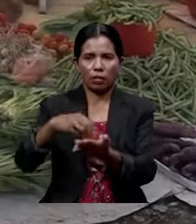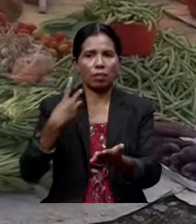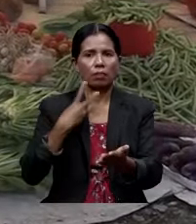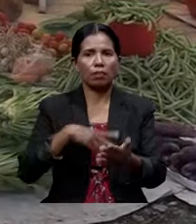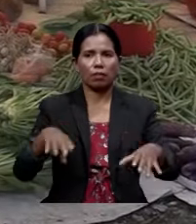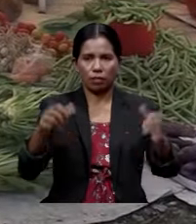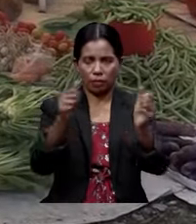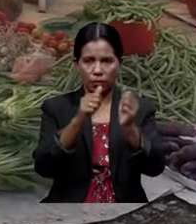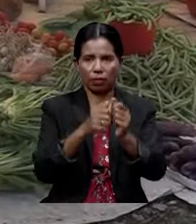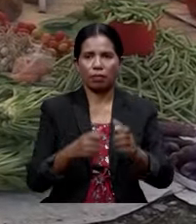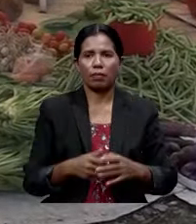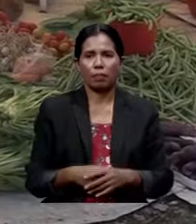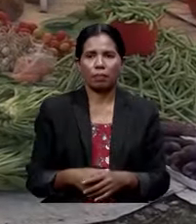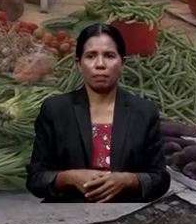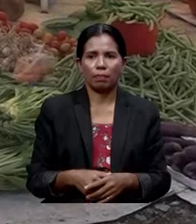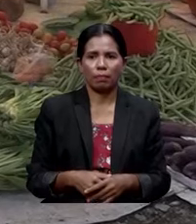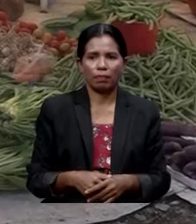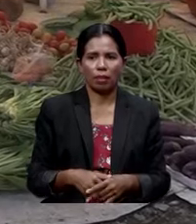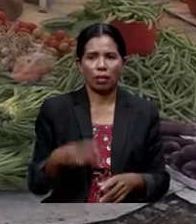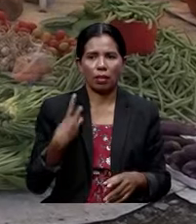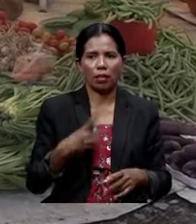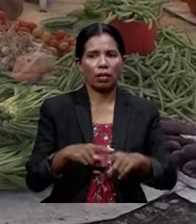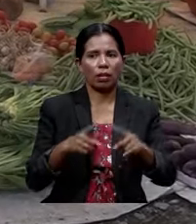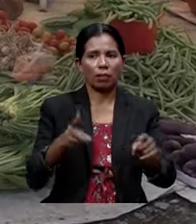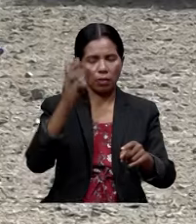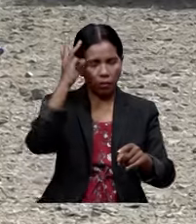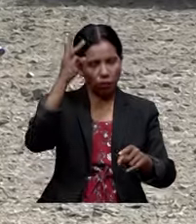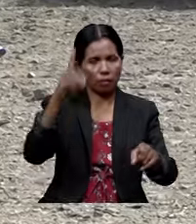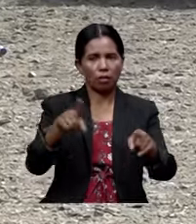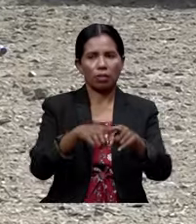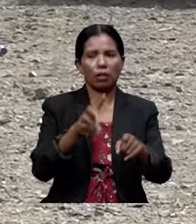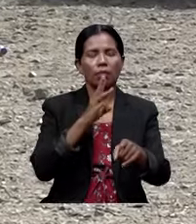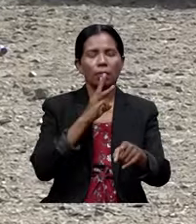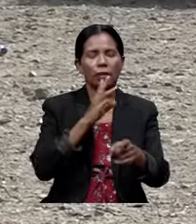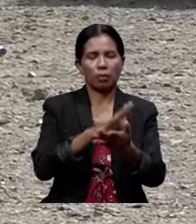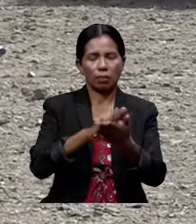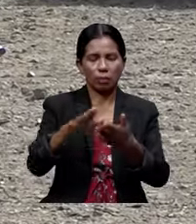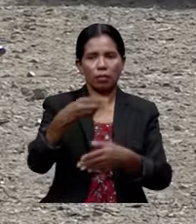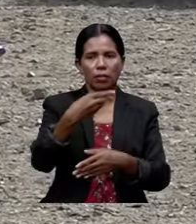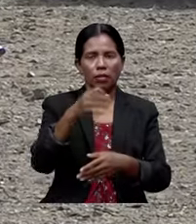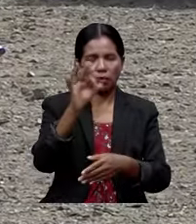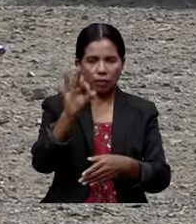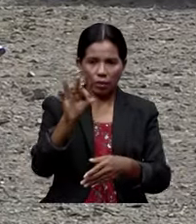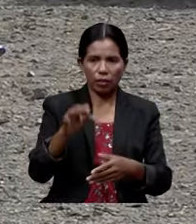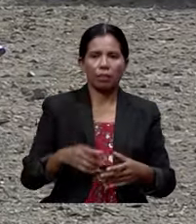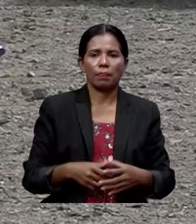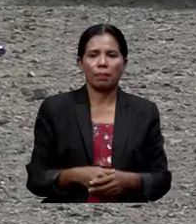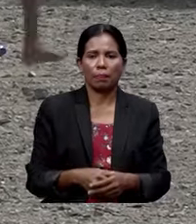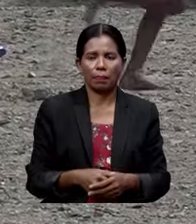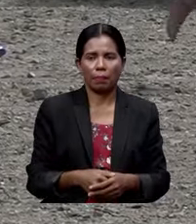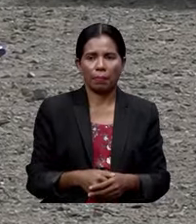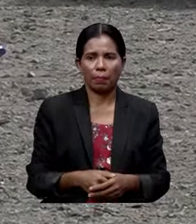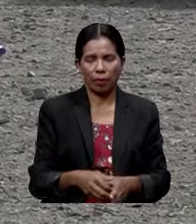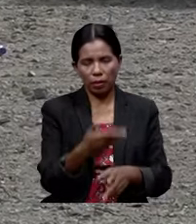kopera. Ami kopera mai be ami perkupa mane be mo sida haris fating ida to